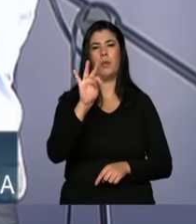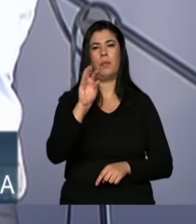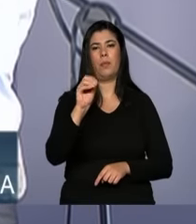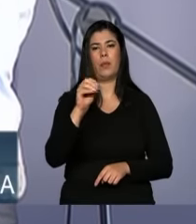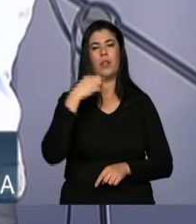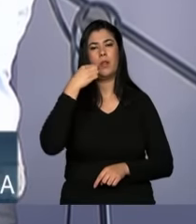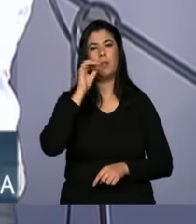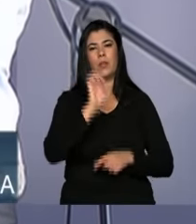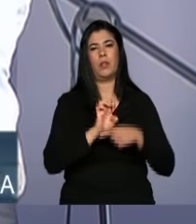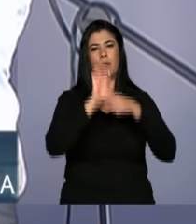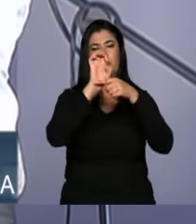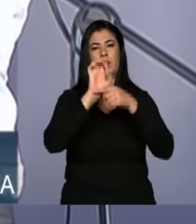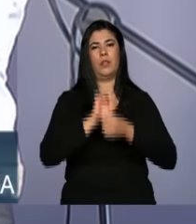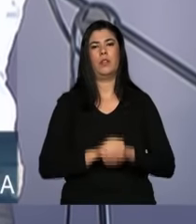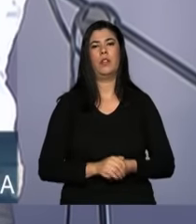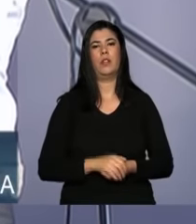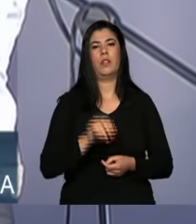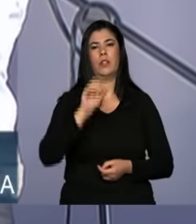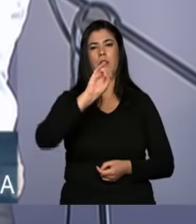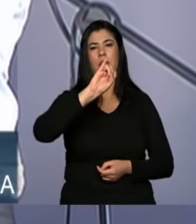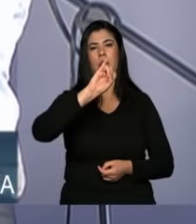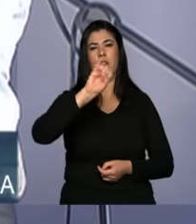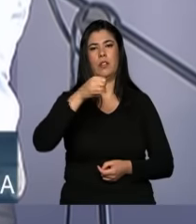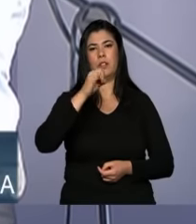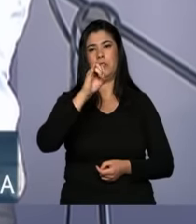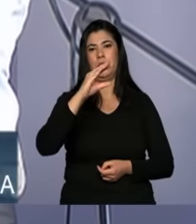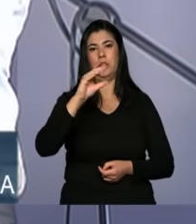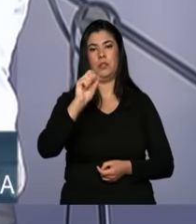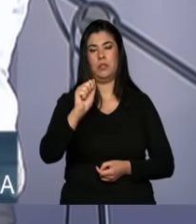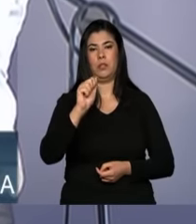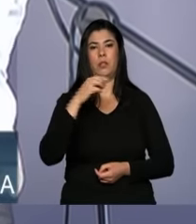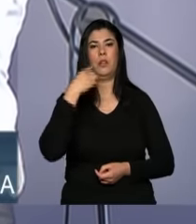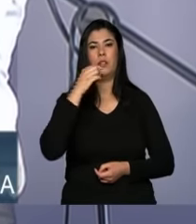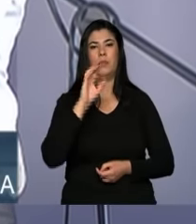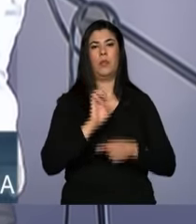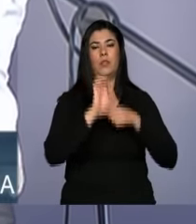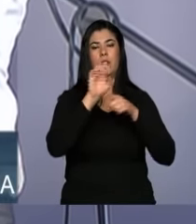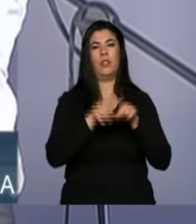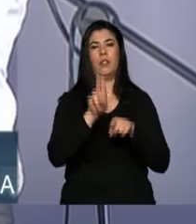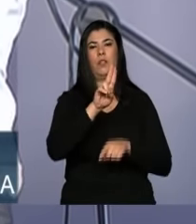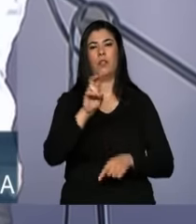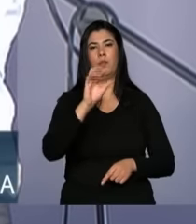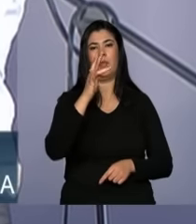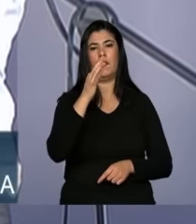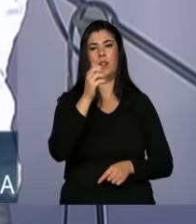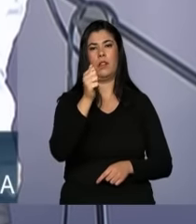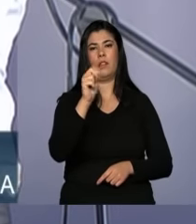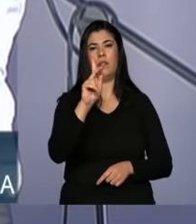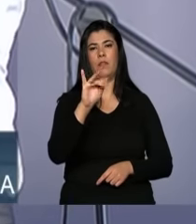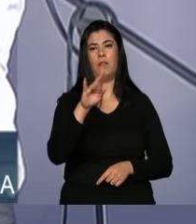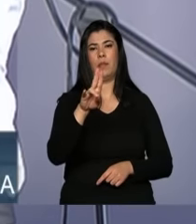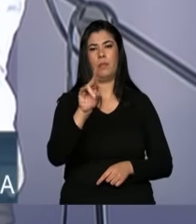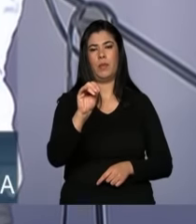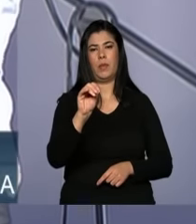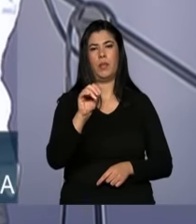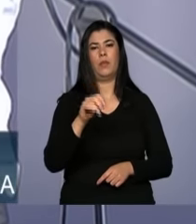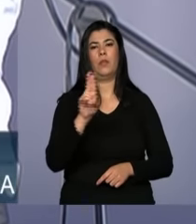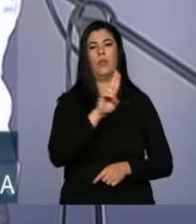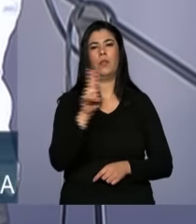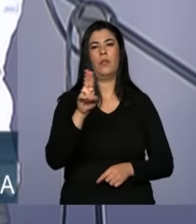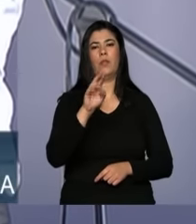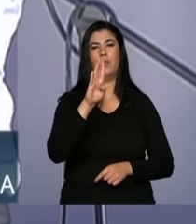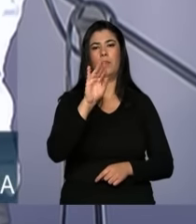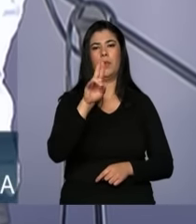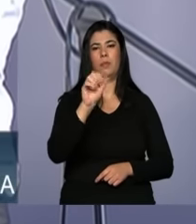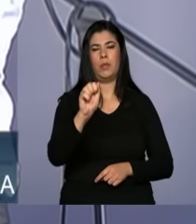estadual. Gica, deputada estadual. Fabiola Mansur, deputada estadual. Bira